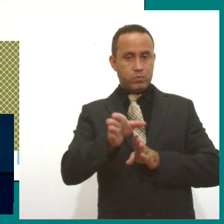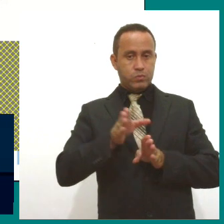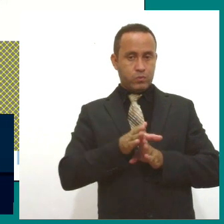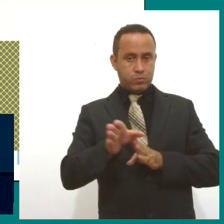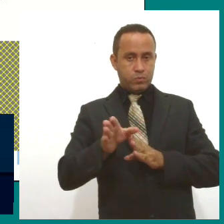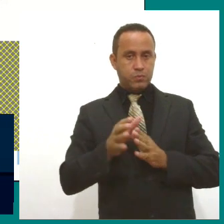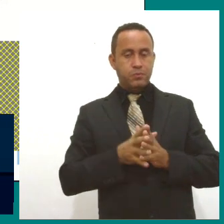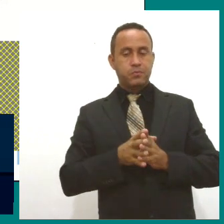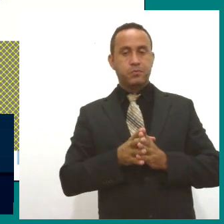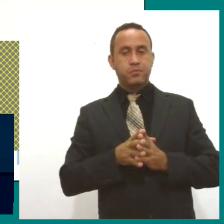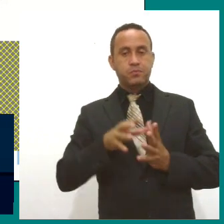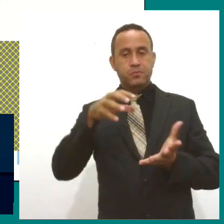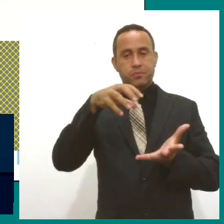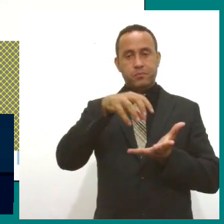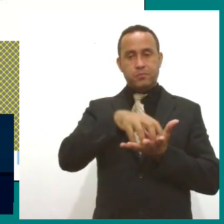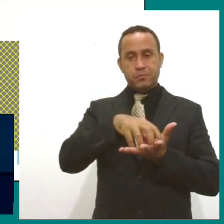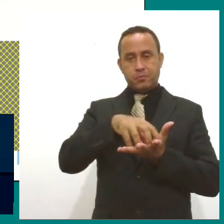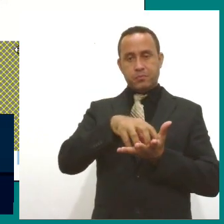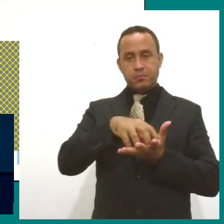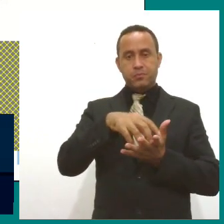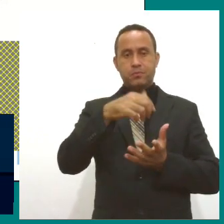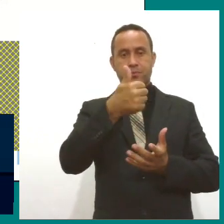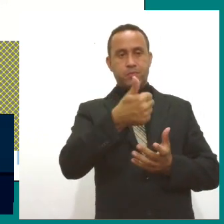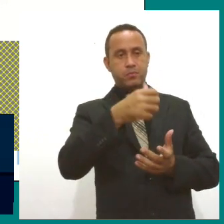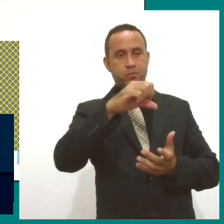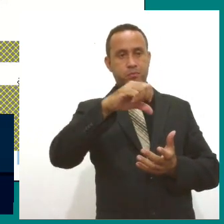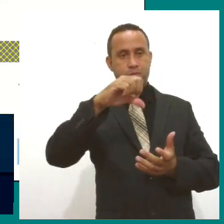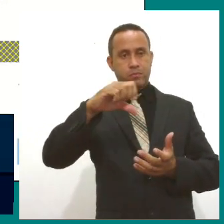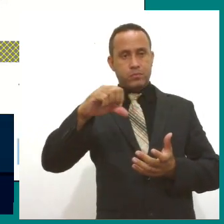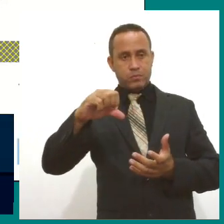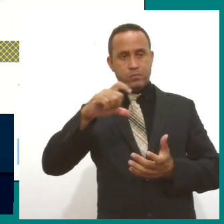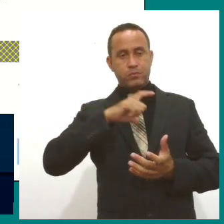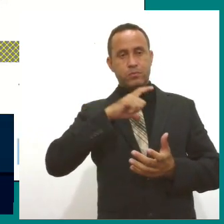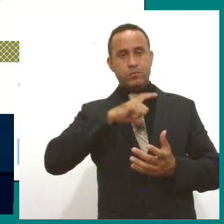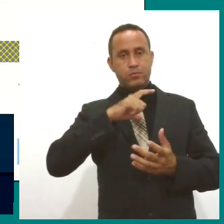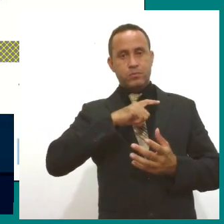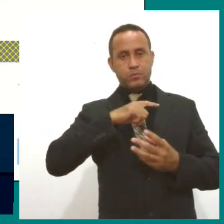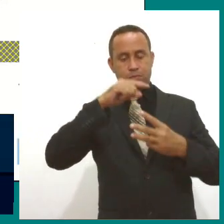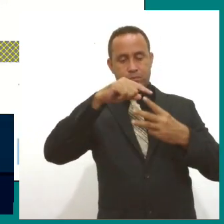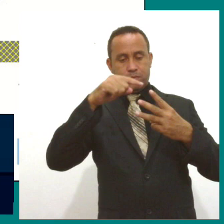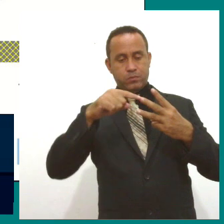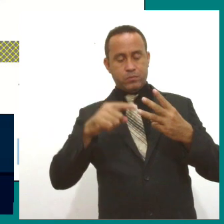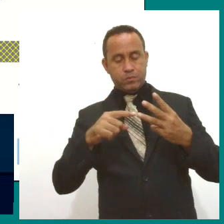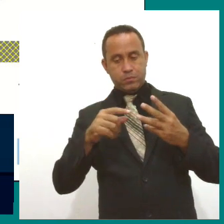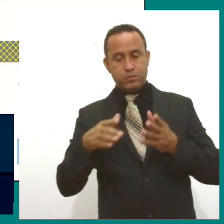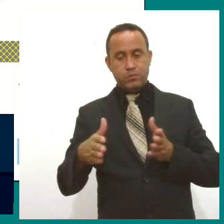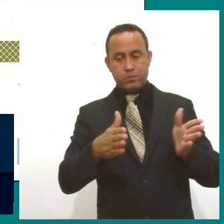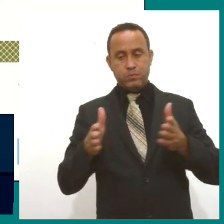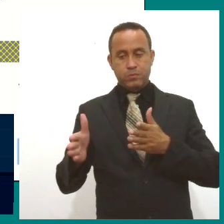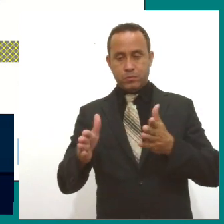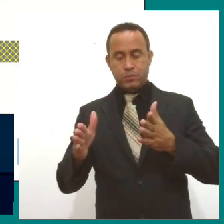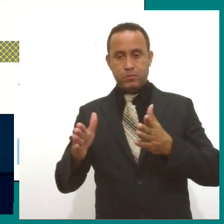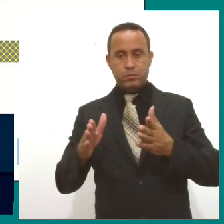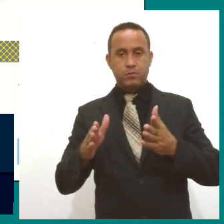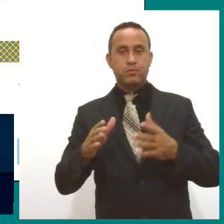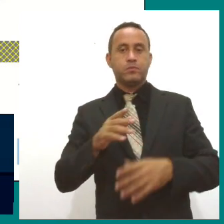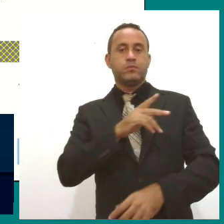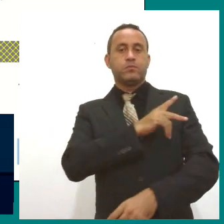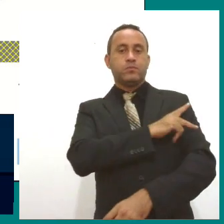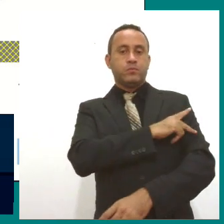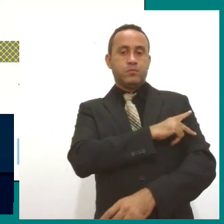é operacionalizado desde de 1999, os três comitês de bacias hidrográficas do Rio Sergipe, Piauí e